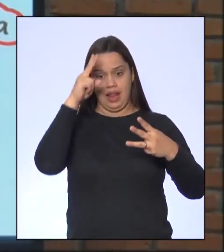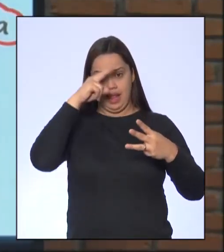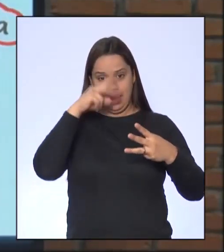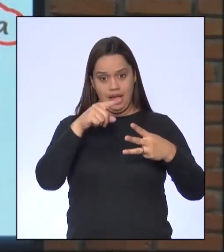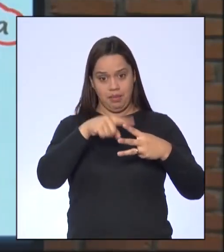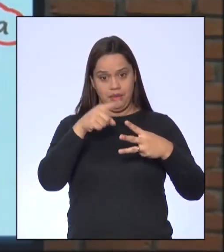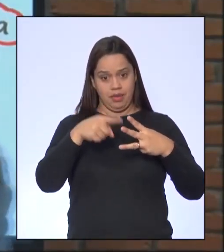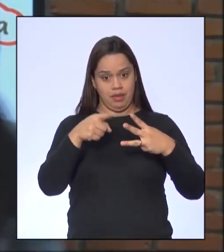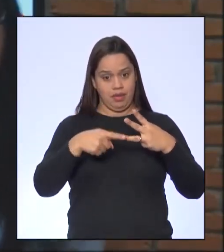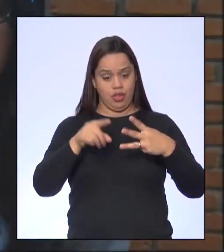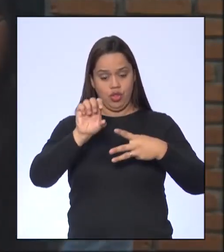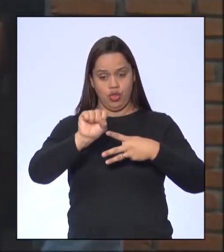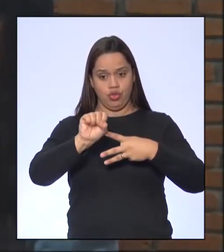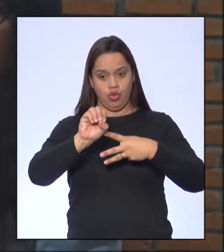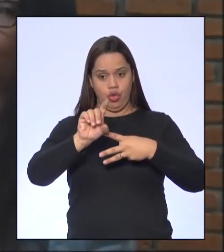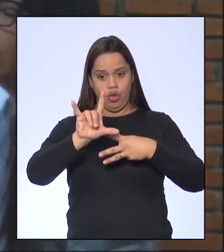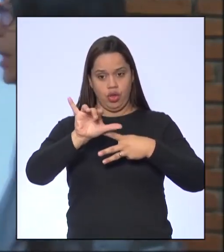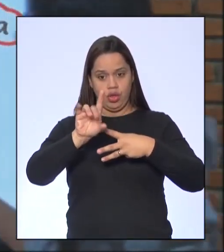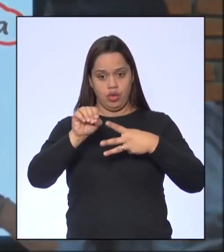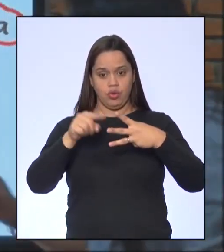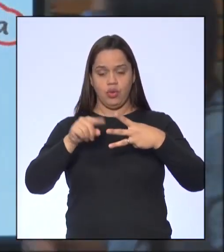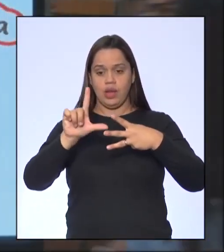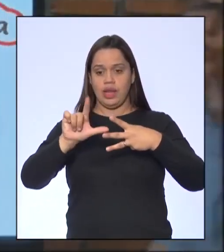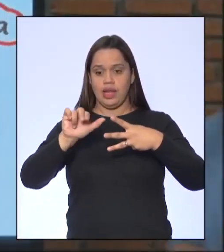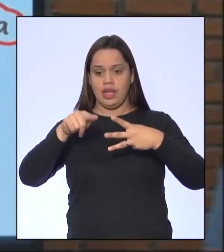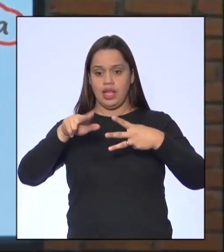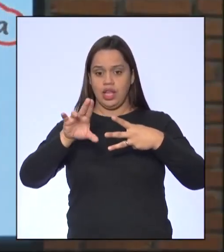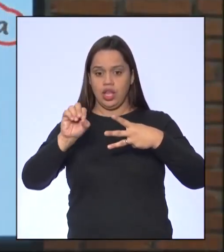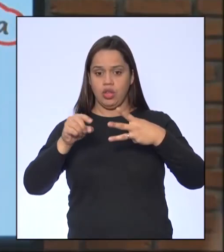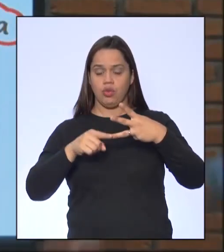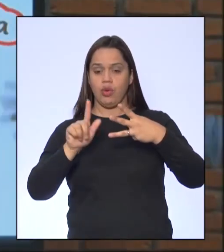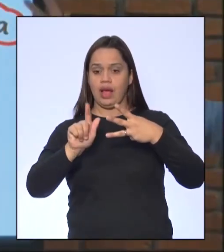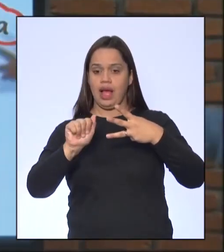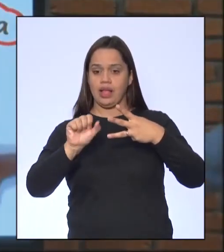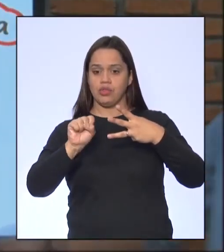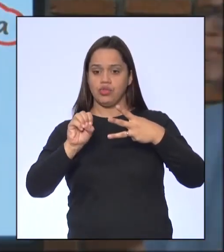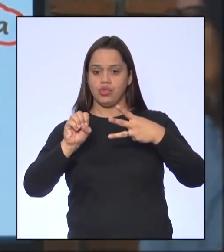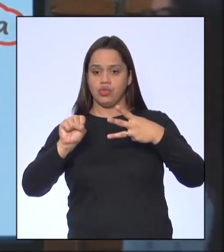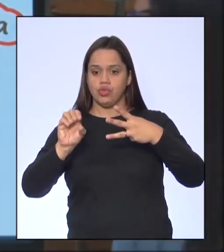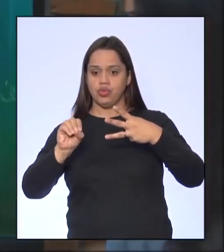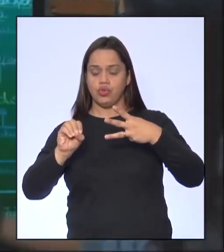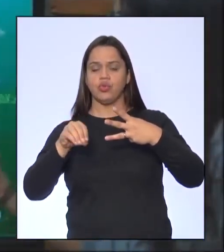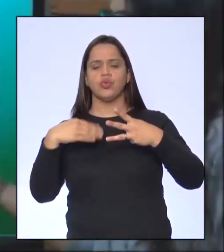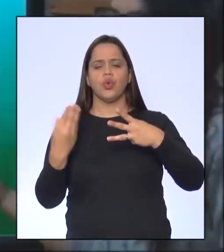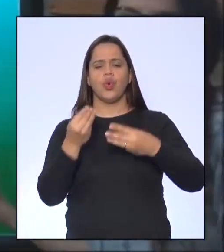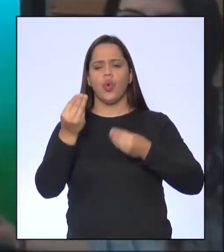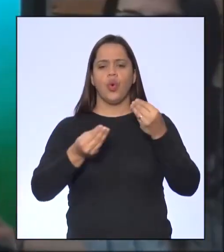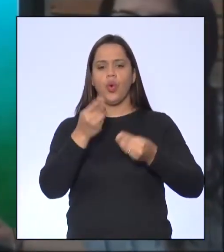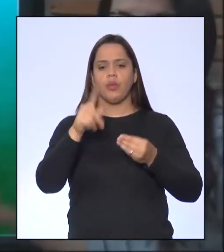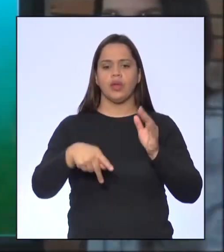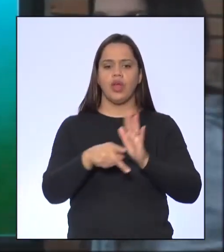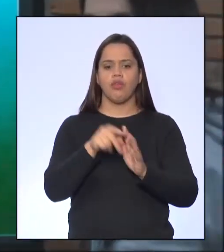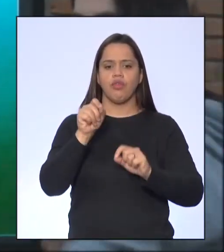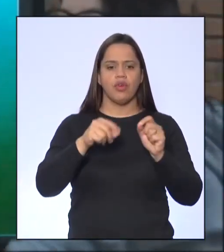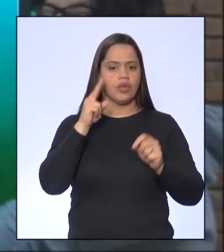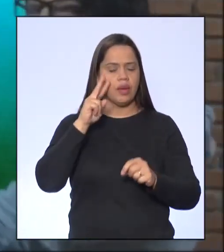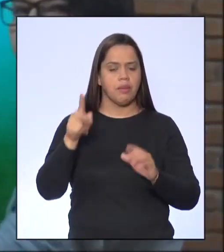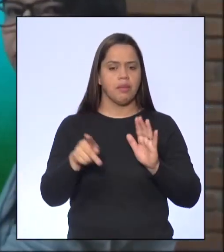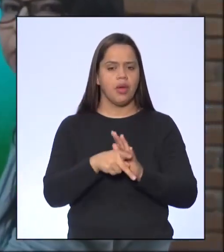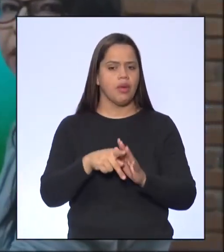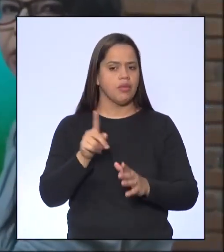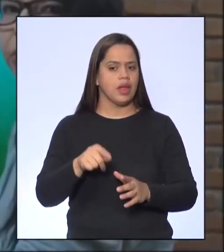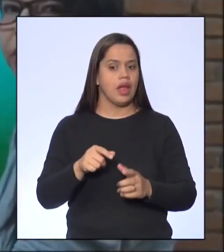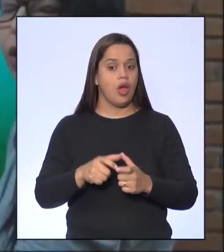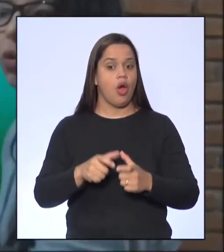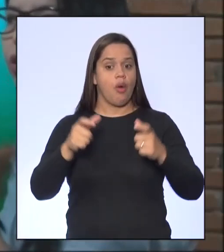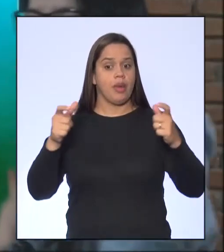da matéria? Sólido, líquido e gasoso. Como que eu altero esses estados físicos? Ou